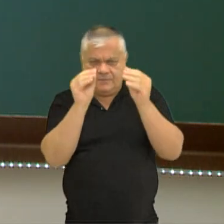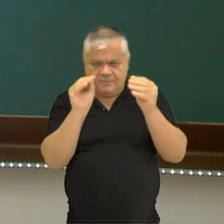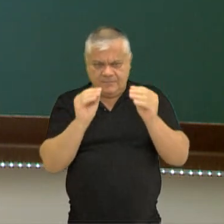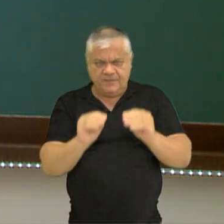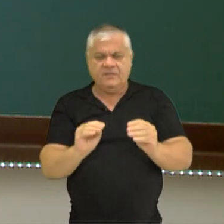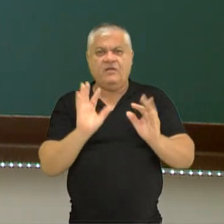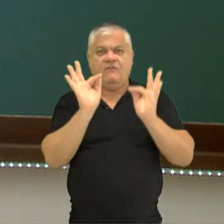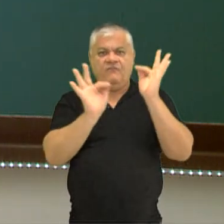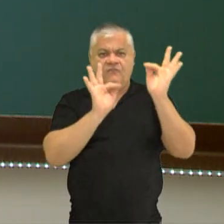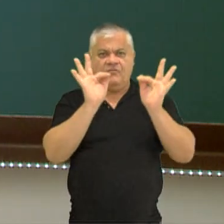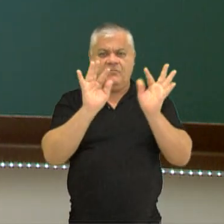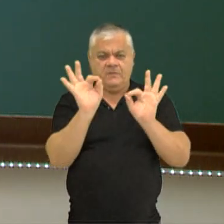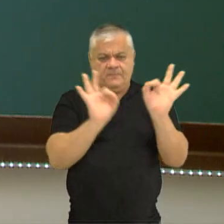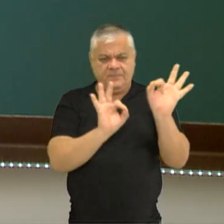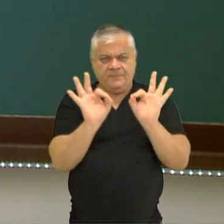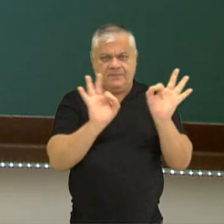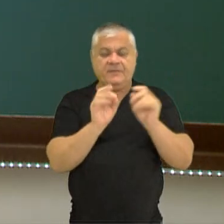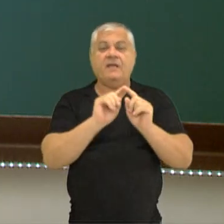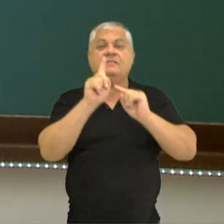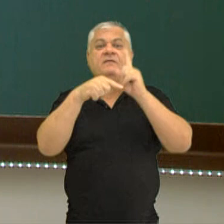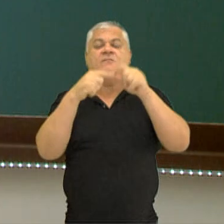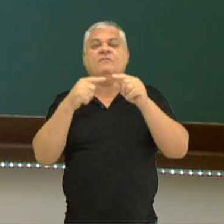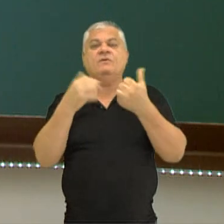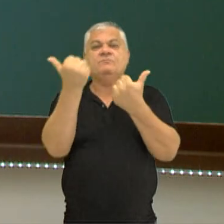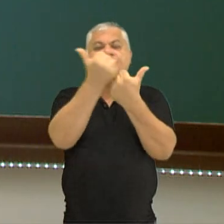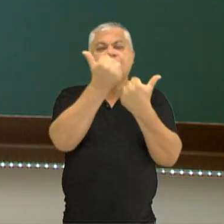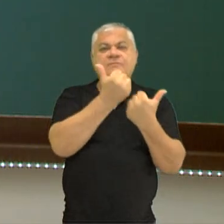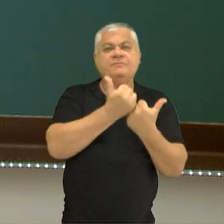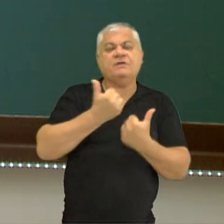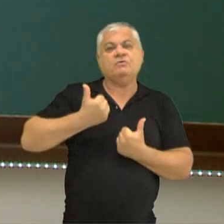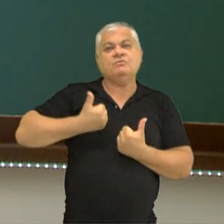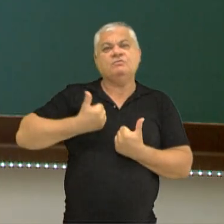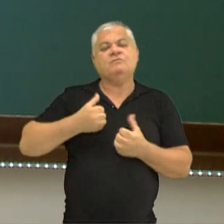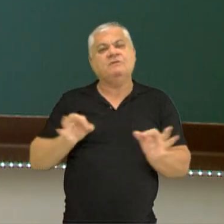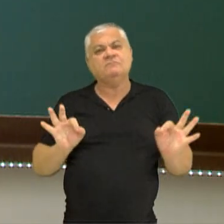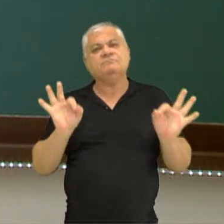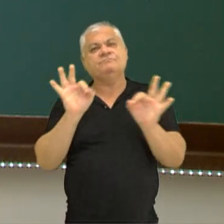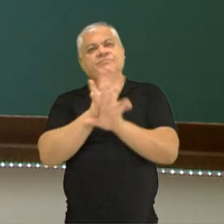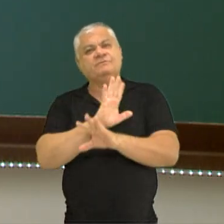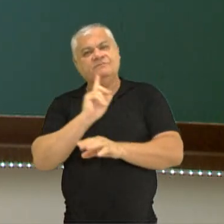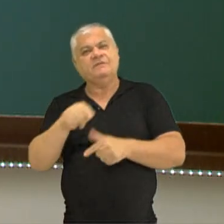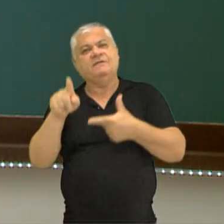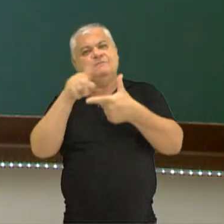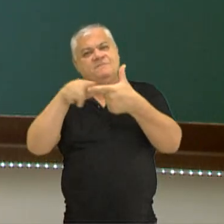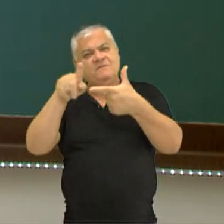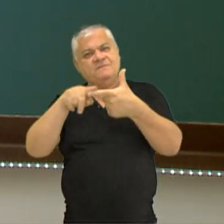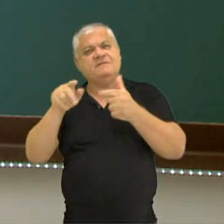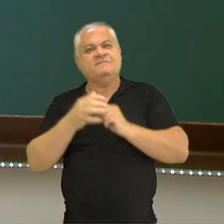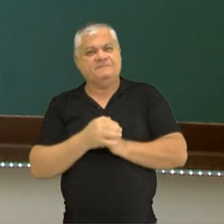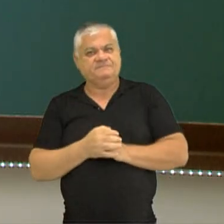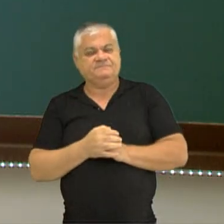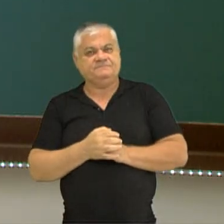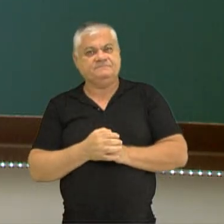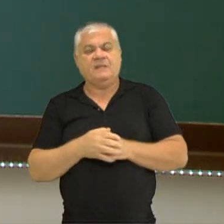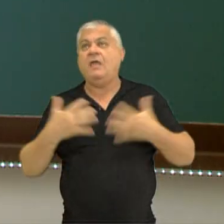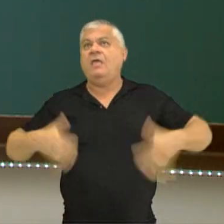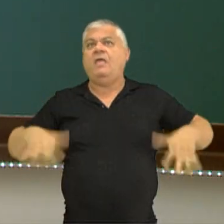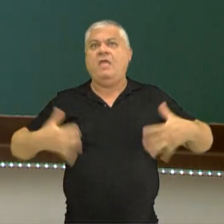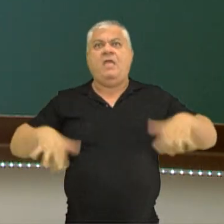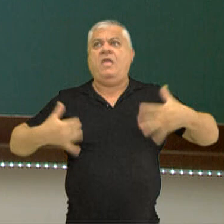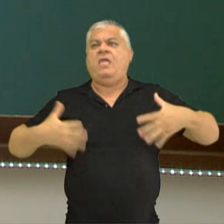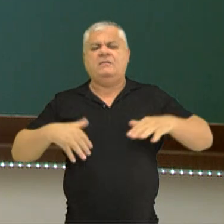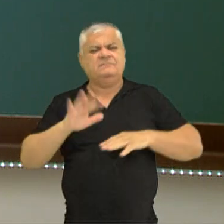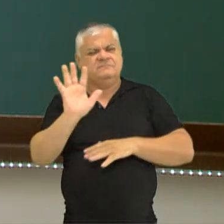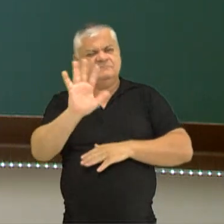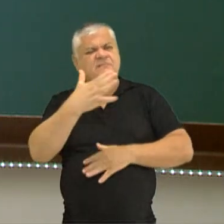começa a reorganizar para poder resolver aquela questão partindo do problema que você tem. Então nunca se desesperar, vê